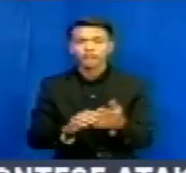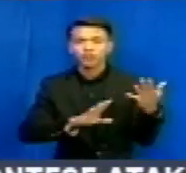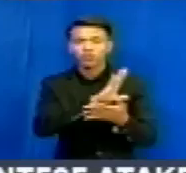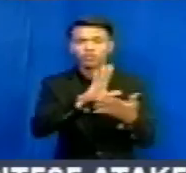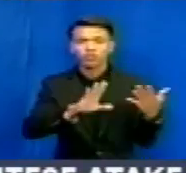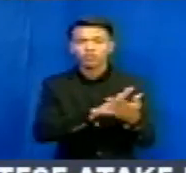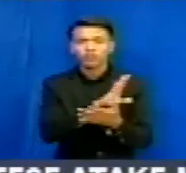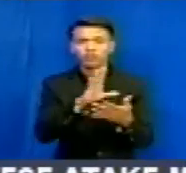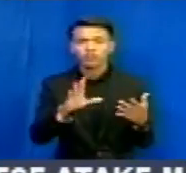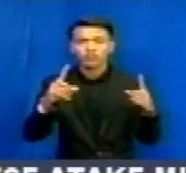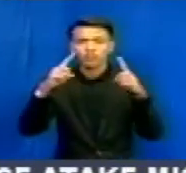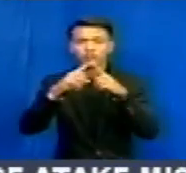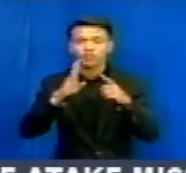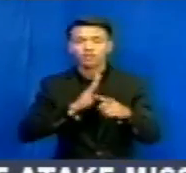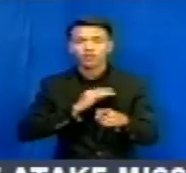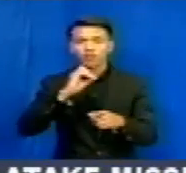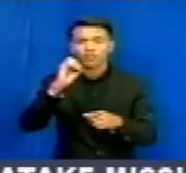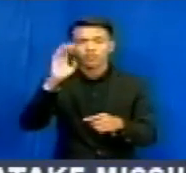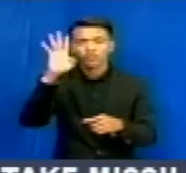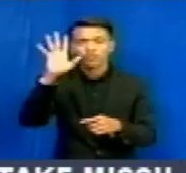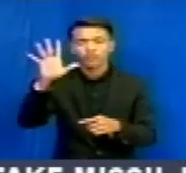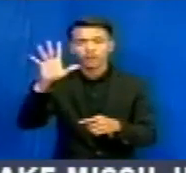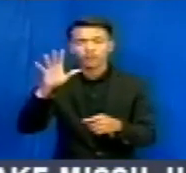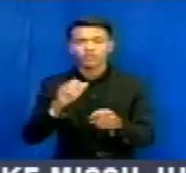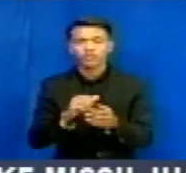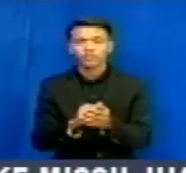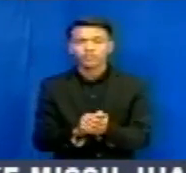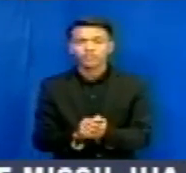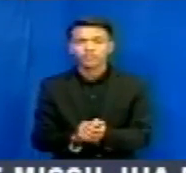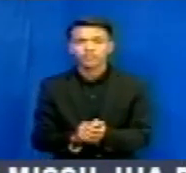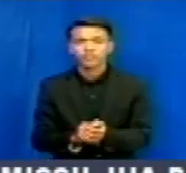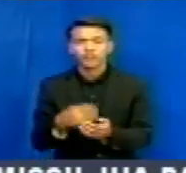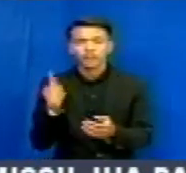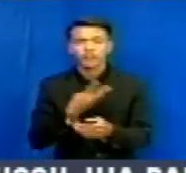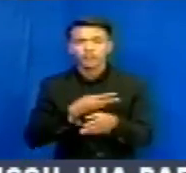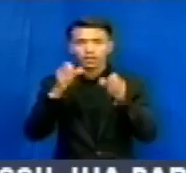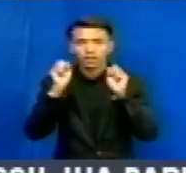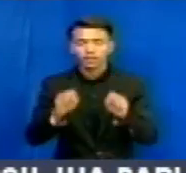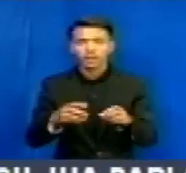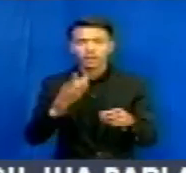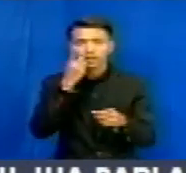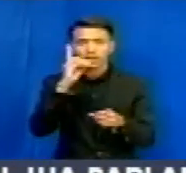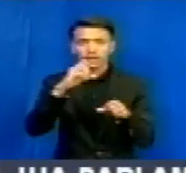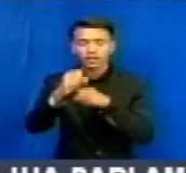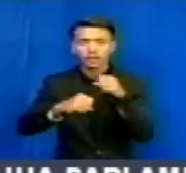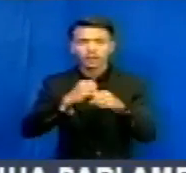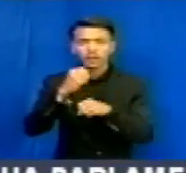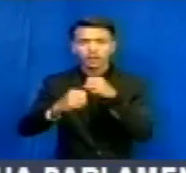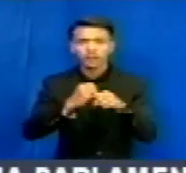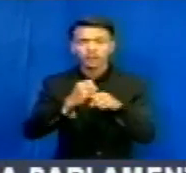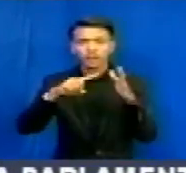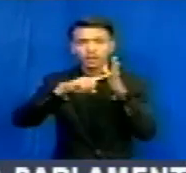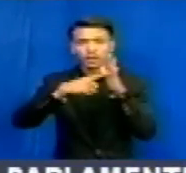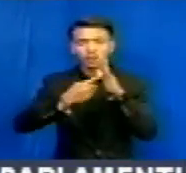komemorasi Balibo 5, tragedi Balibo 5, ne ite pada dehang kuasa tina ite hahu ulu ko